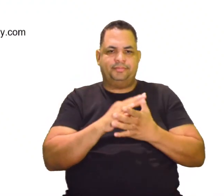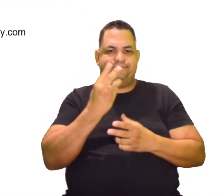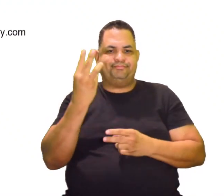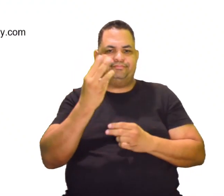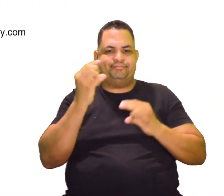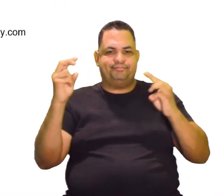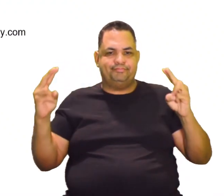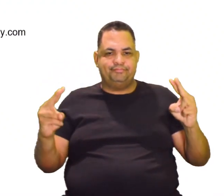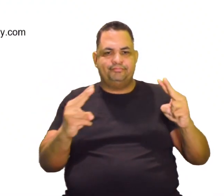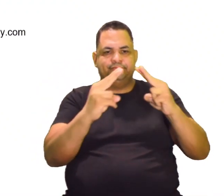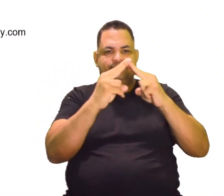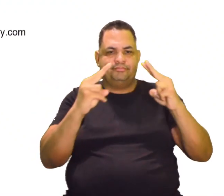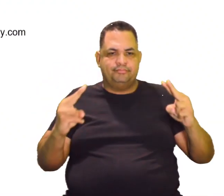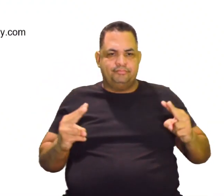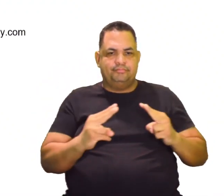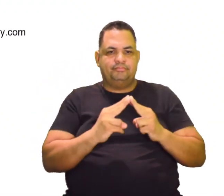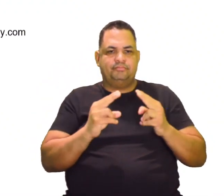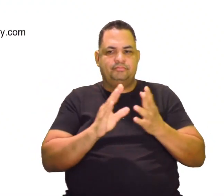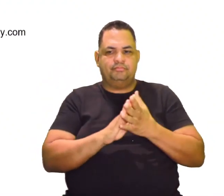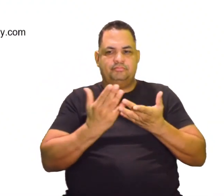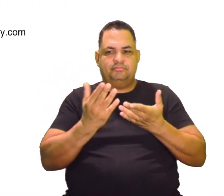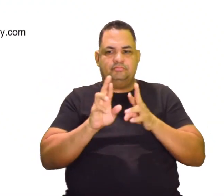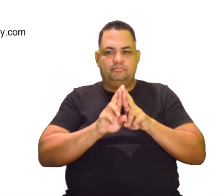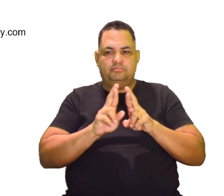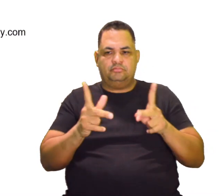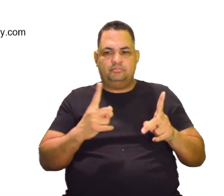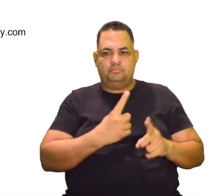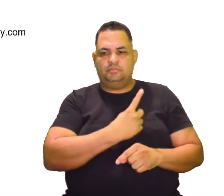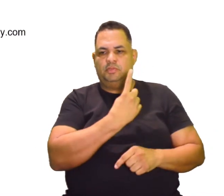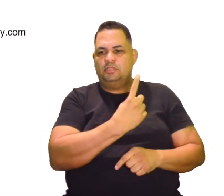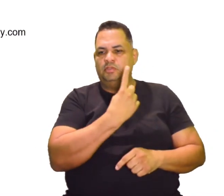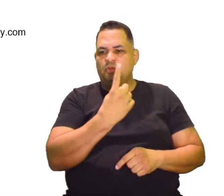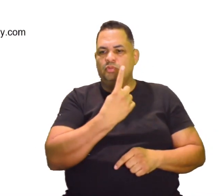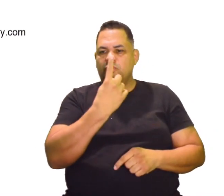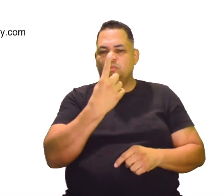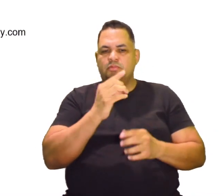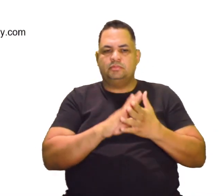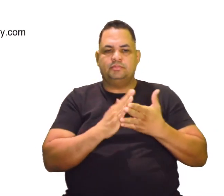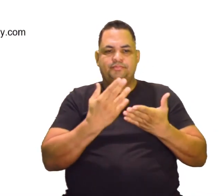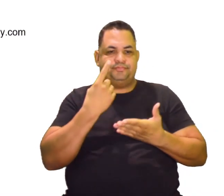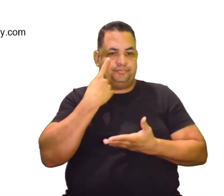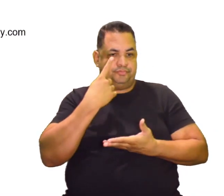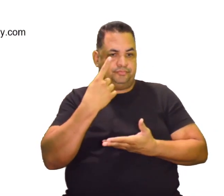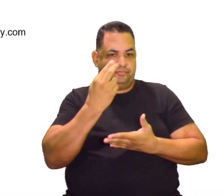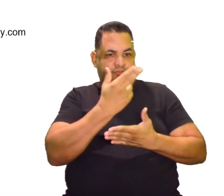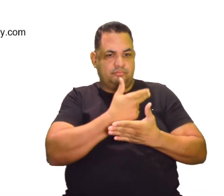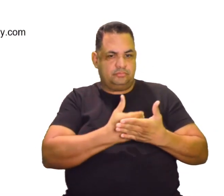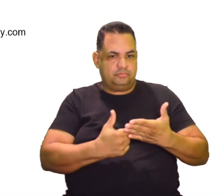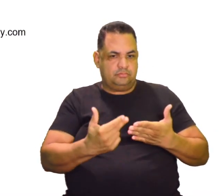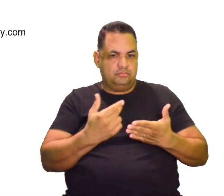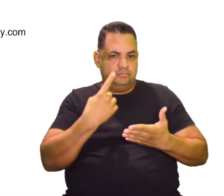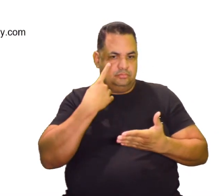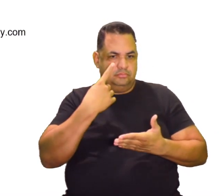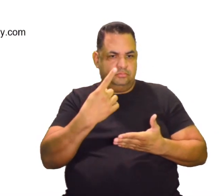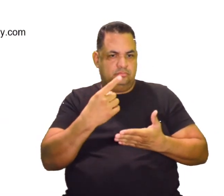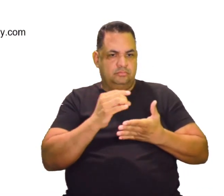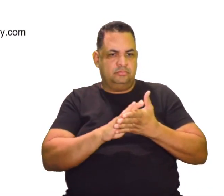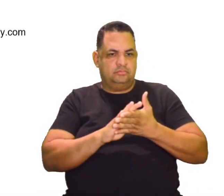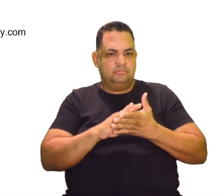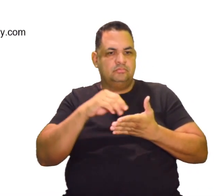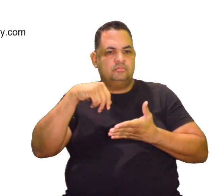pirâmides e com tamanhos diferentes. Só pelo desenho aqui, as pessoas que estão aqui andando de